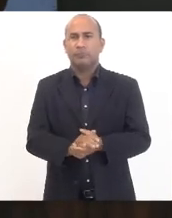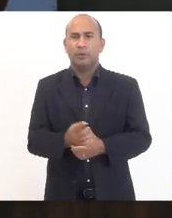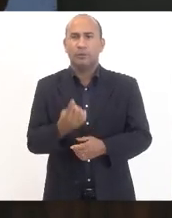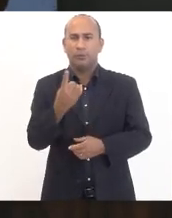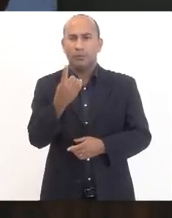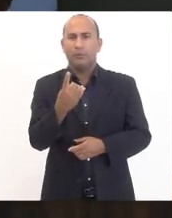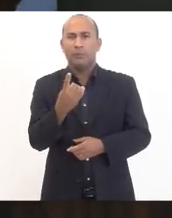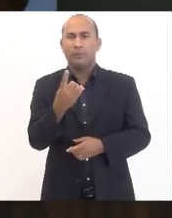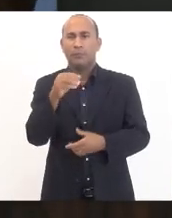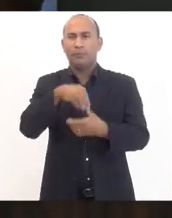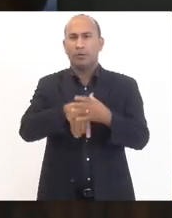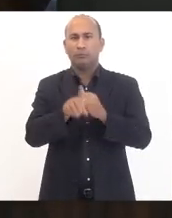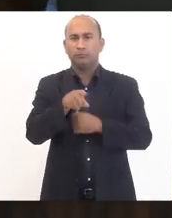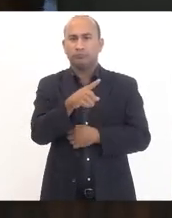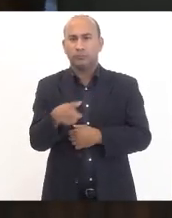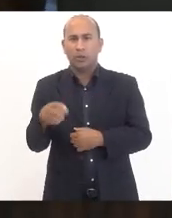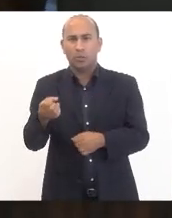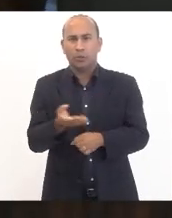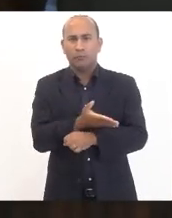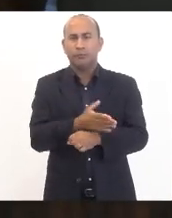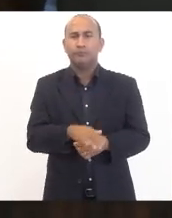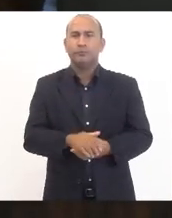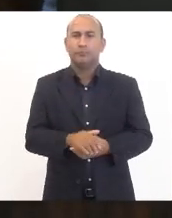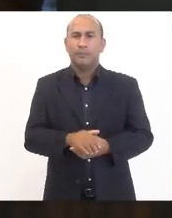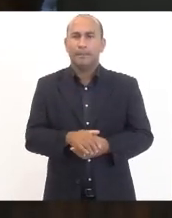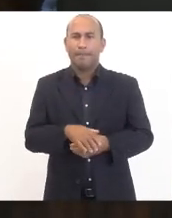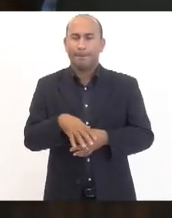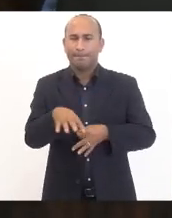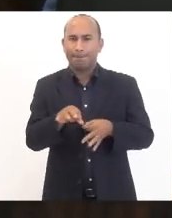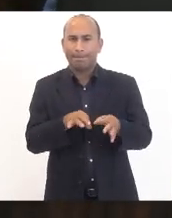do novo. Projeto de resolução